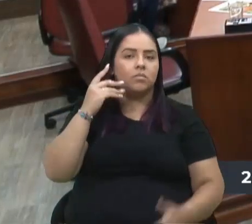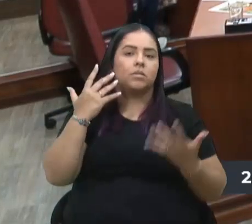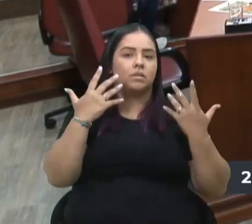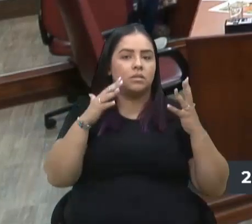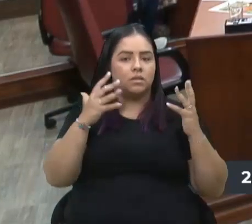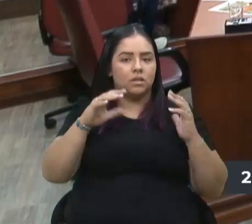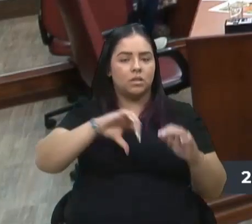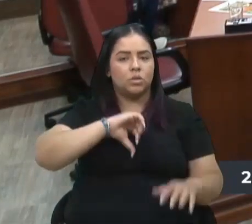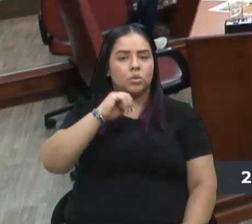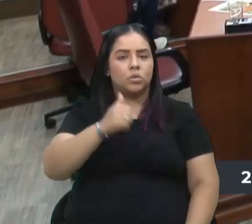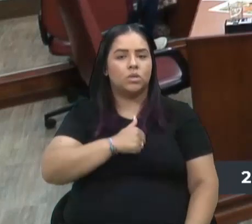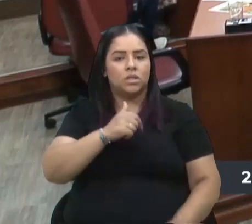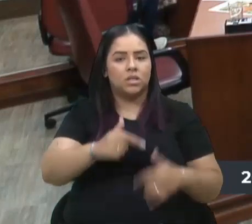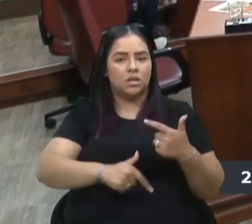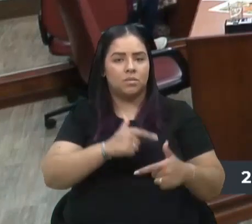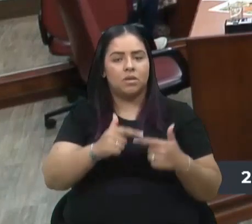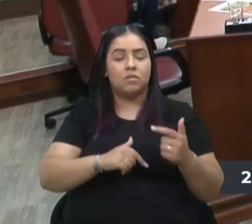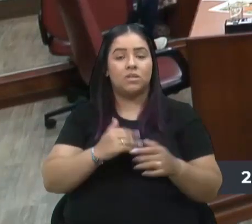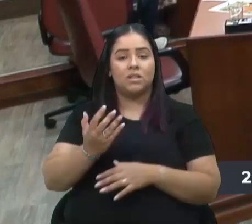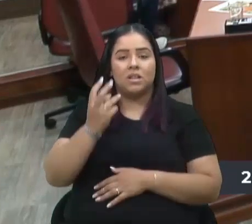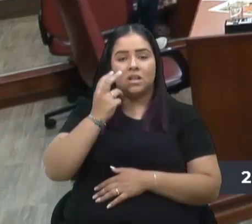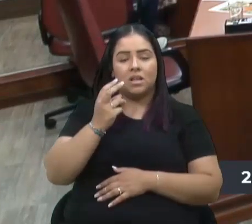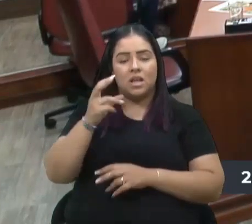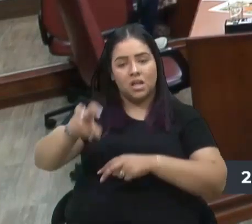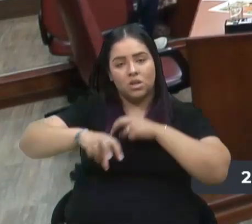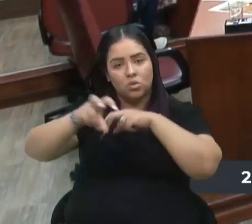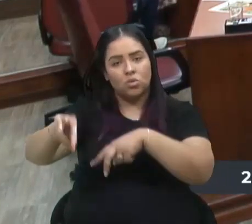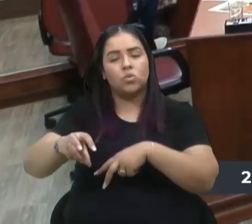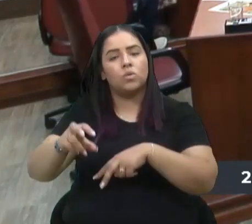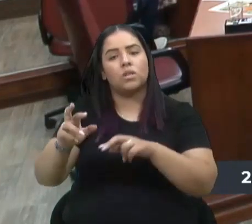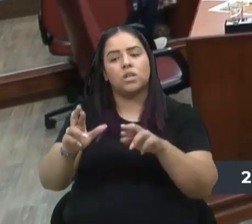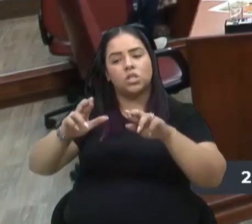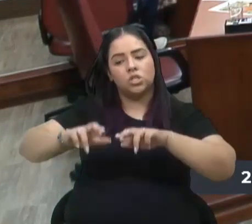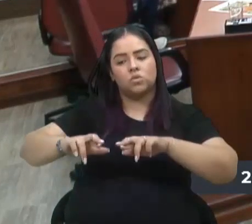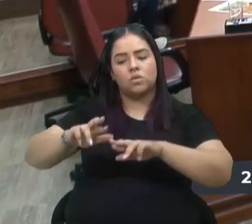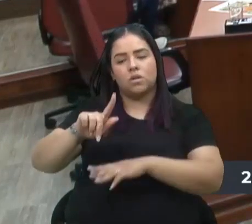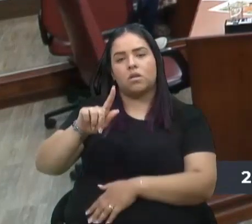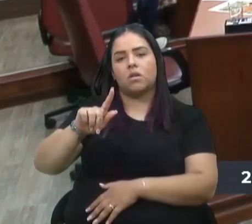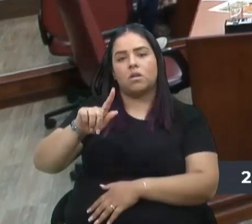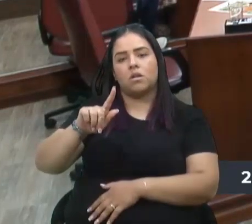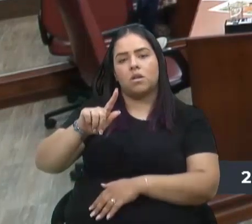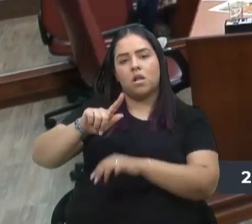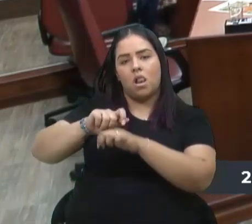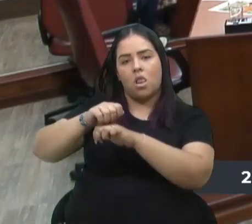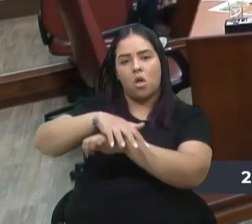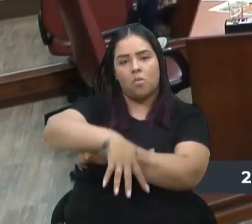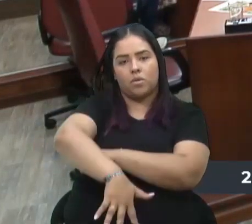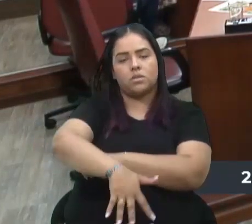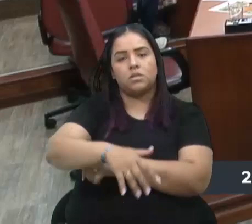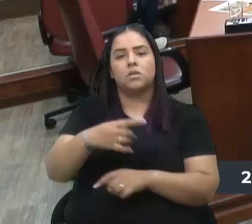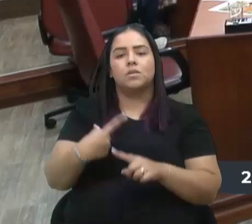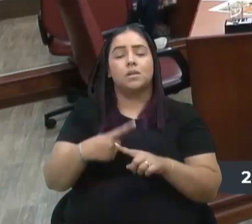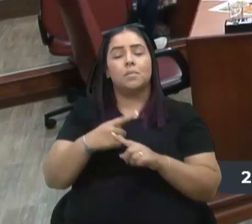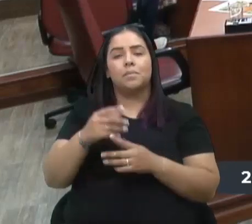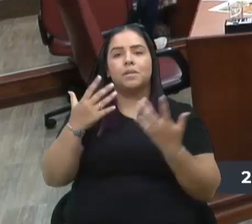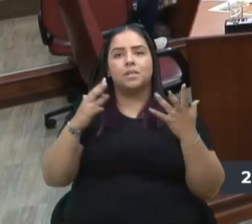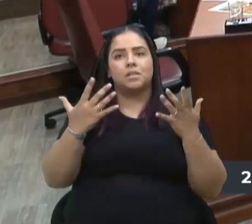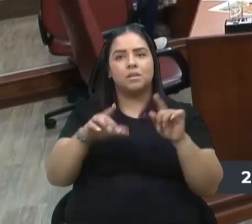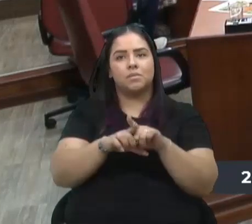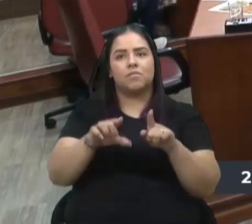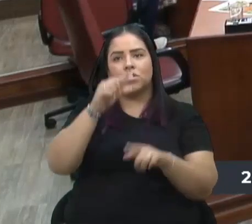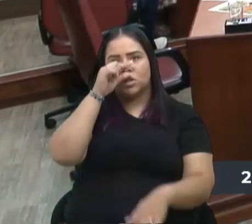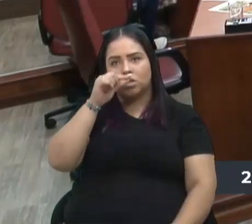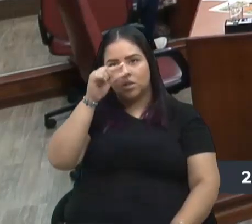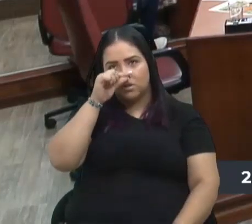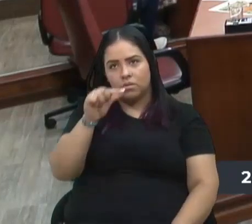atitude, por esse trabalho. O senhor que é um agricultor, que também é ali da região de Galópolis. Também parabenizo aqui o vereador Fantinel, que também